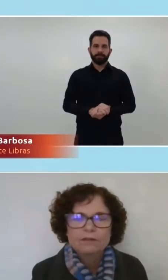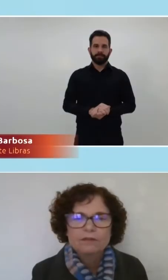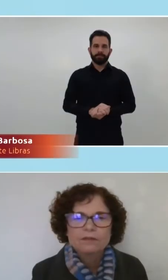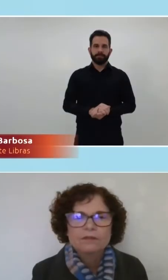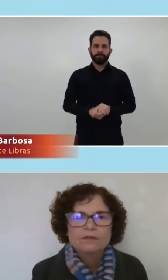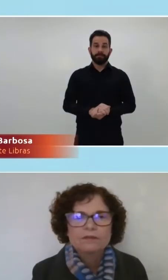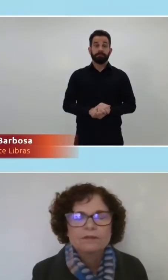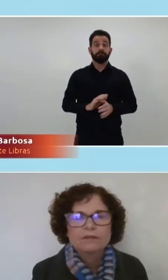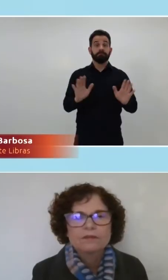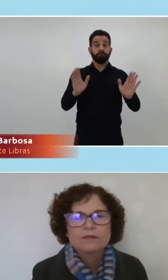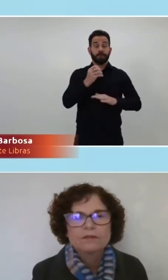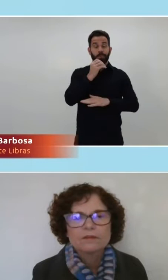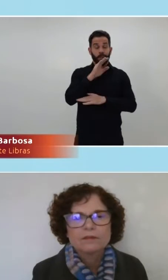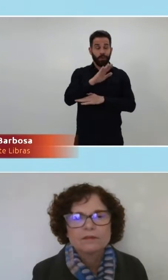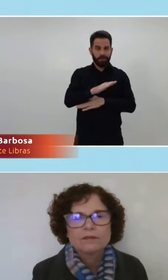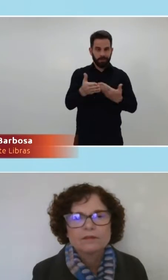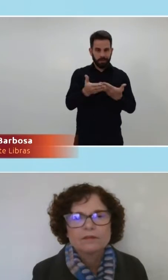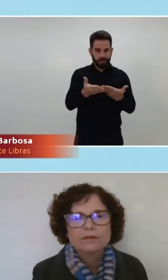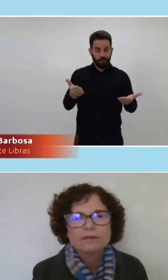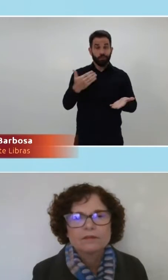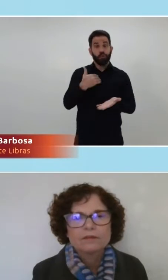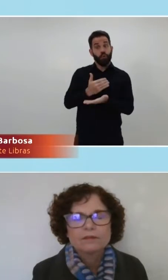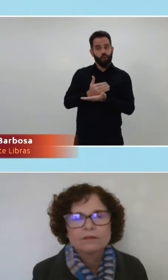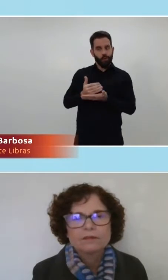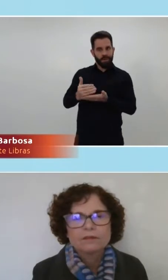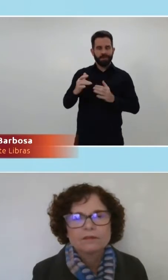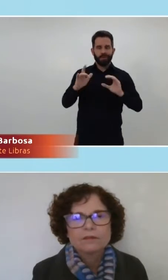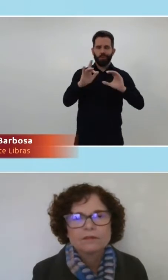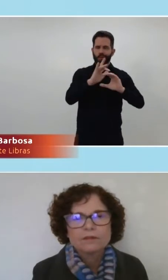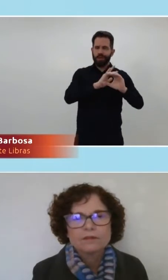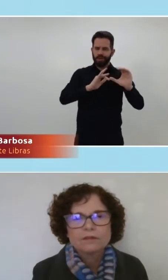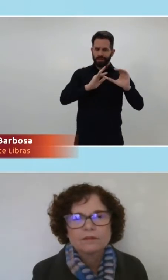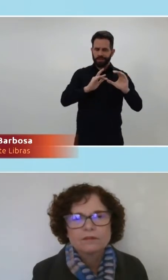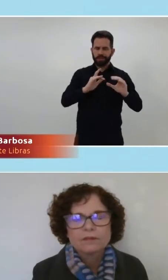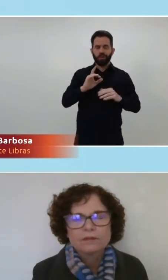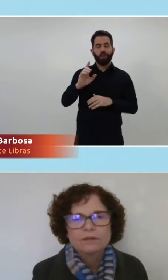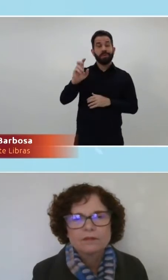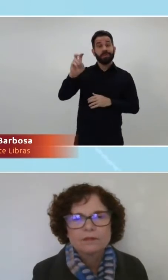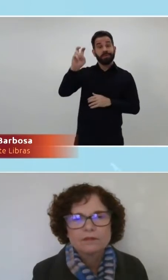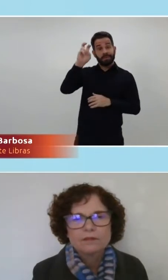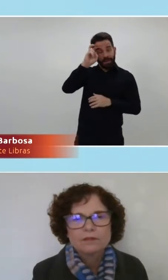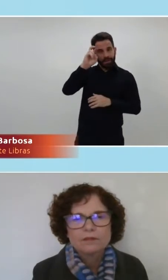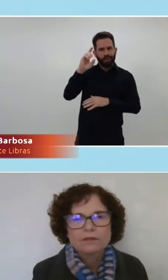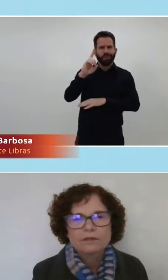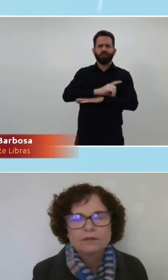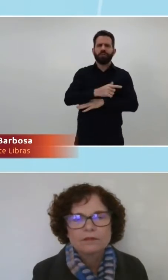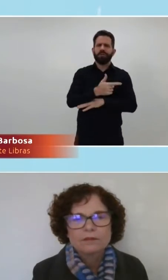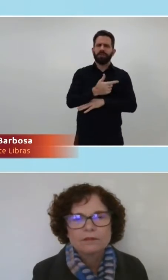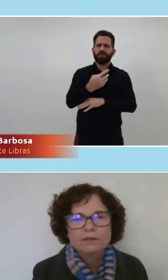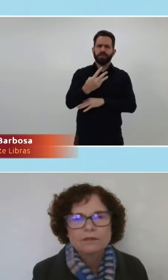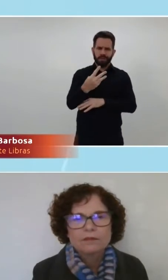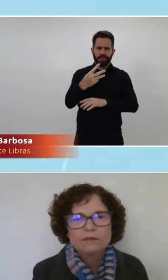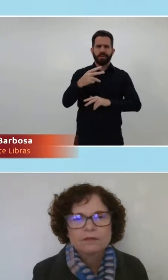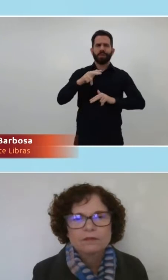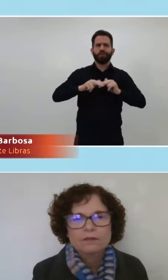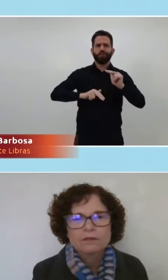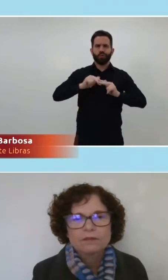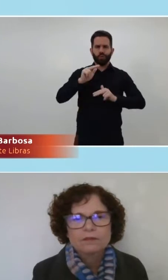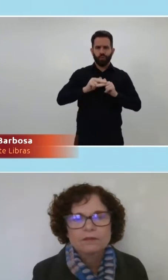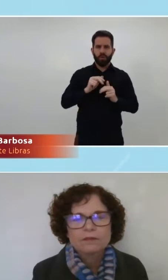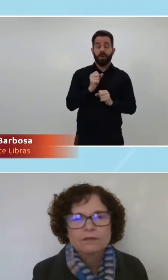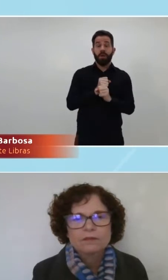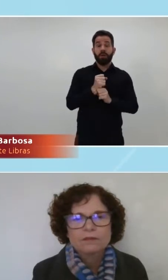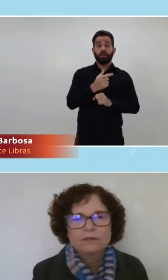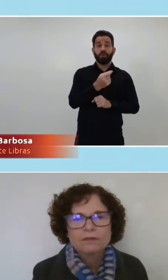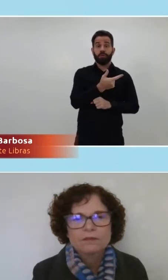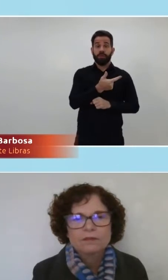Boa tarde. Está começando Conexões dessa quinta-feira, dia 23 de junho de 2022. Eu sou a